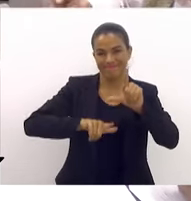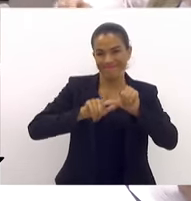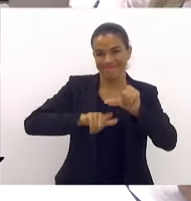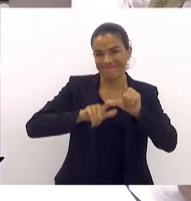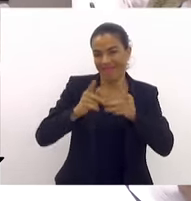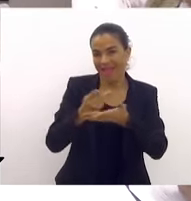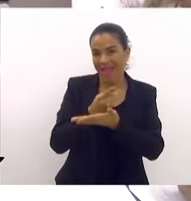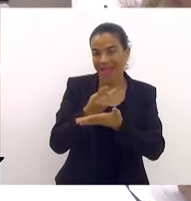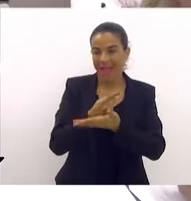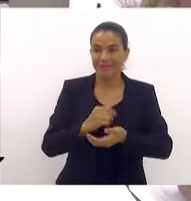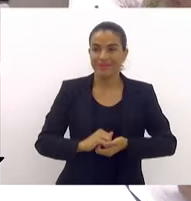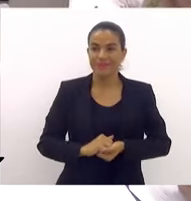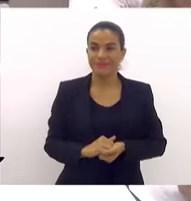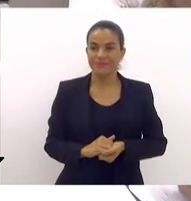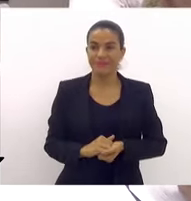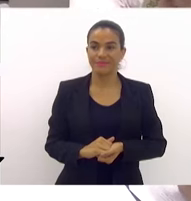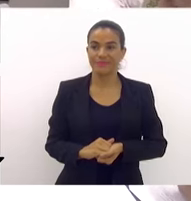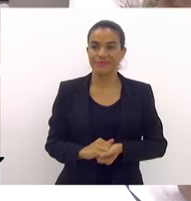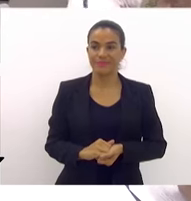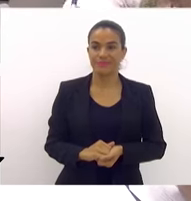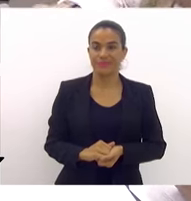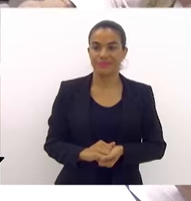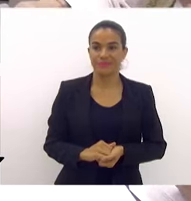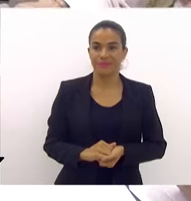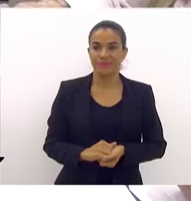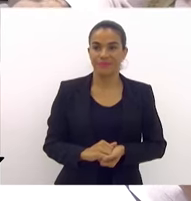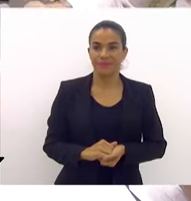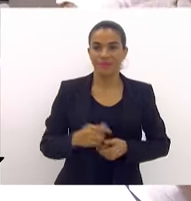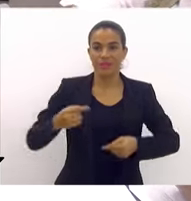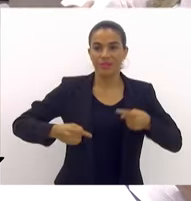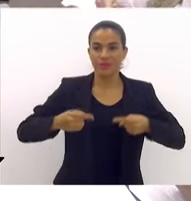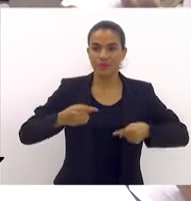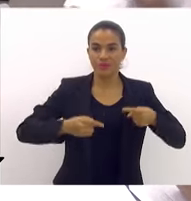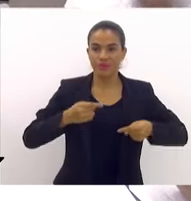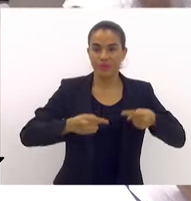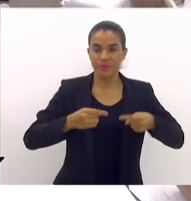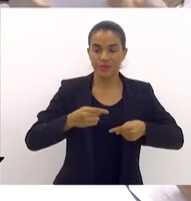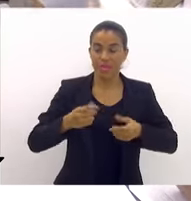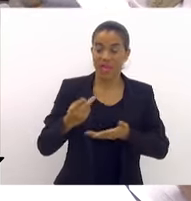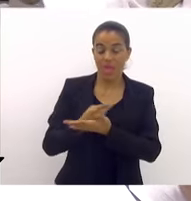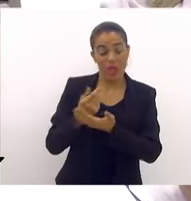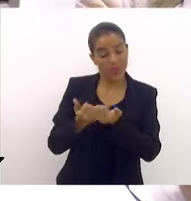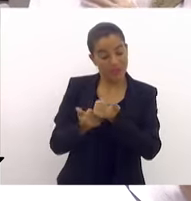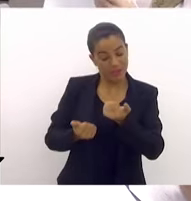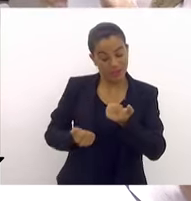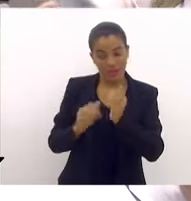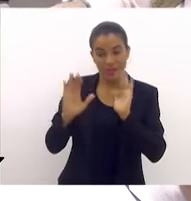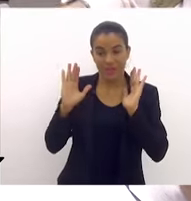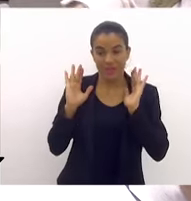Na emenda. Obrigado, presidente. Certo. Em discussão. Erro da assessoria.